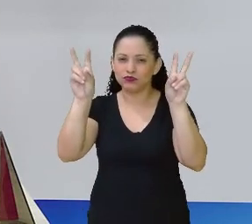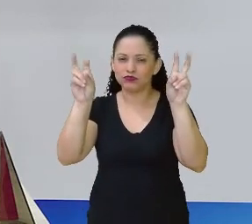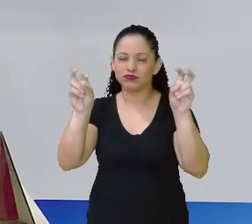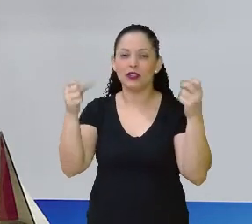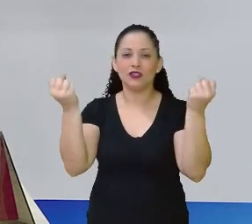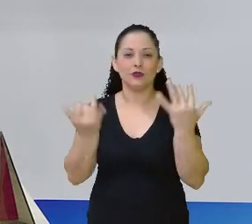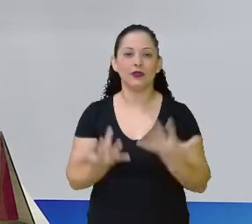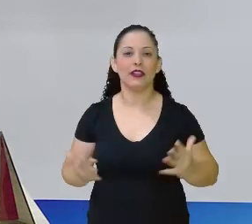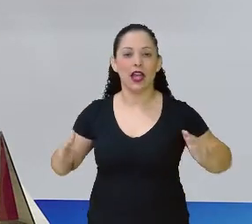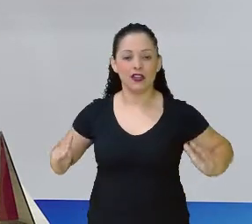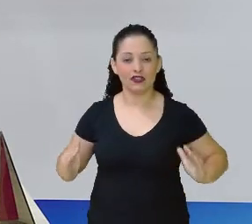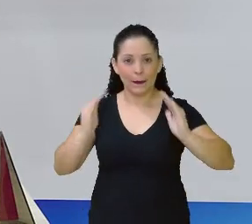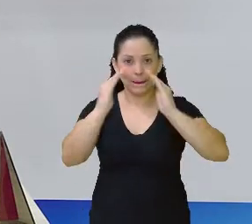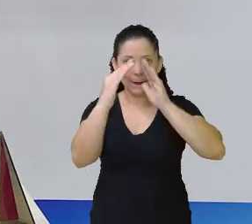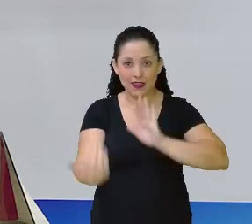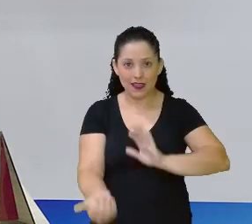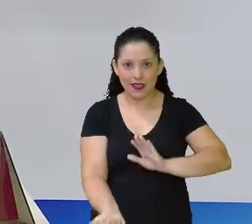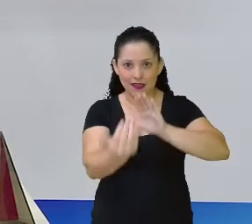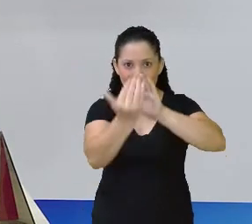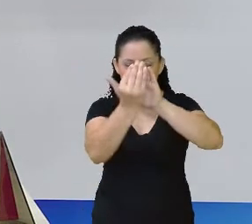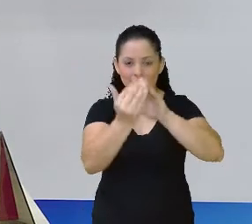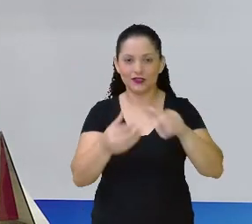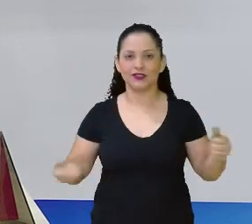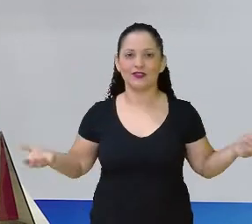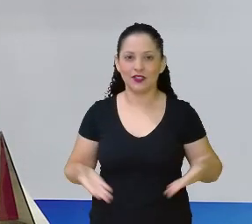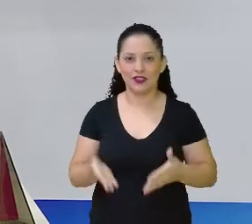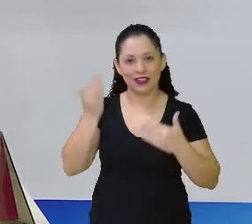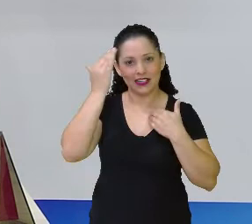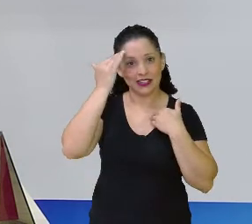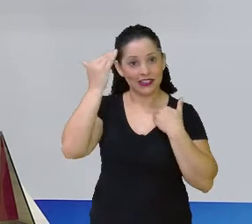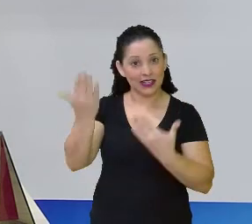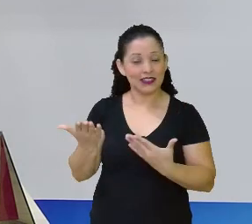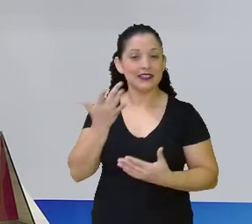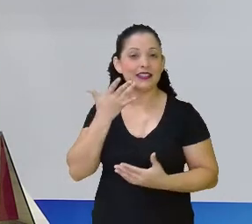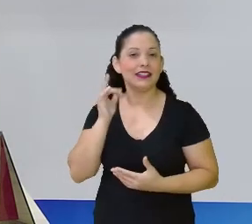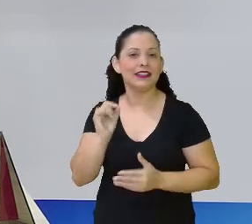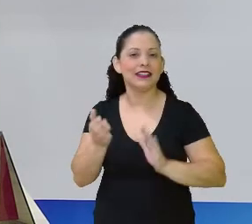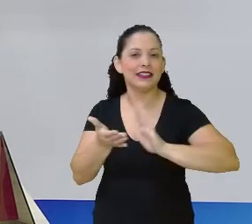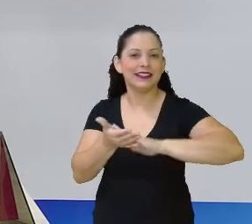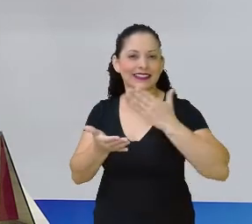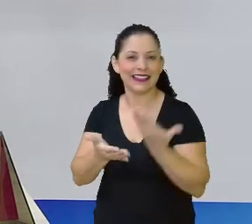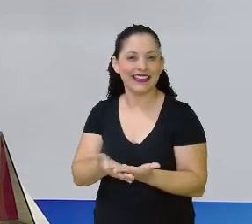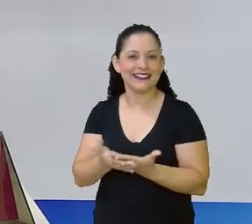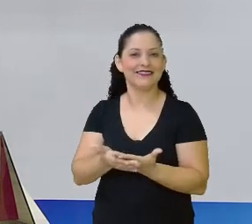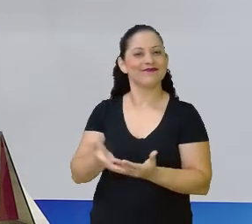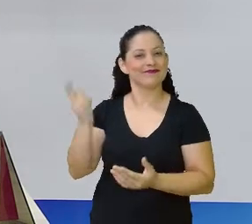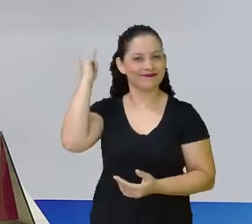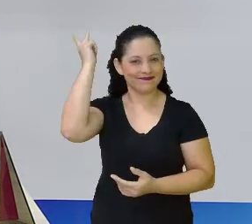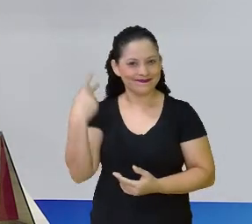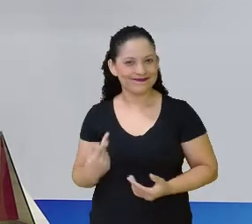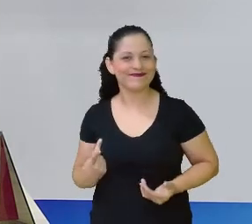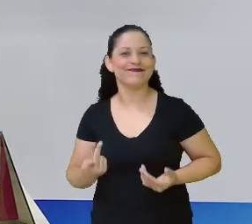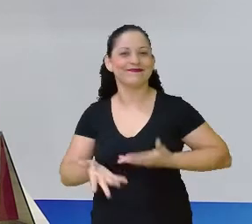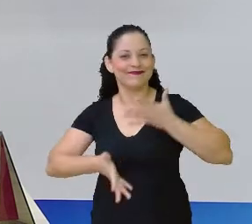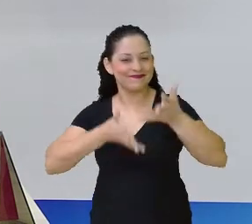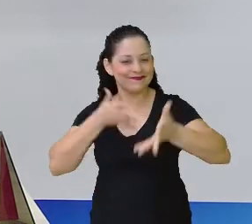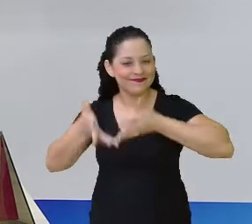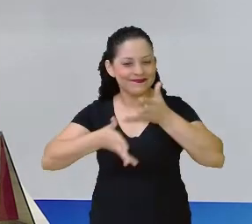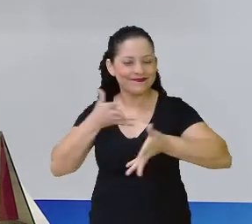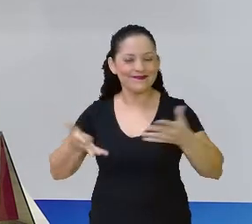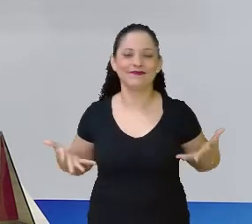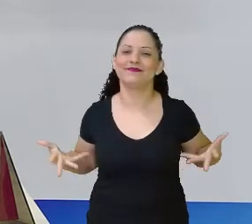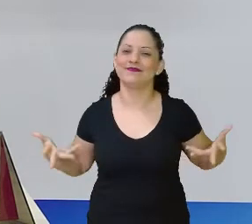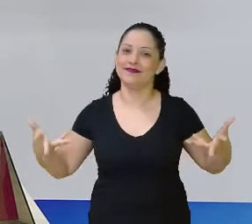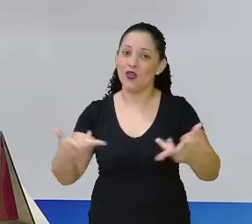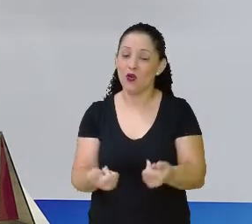as pirâmides, primeiramente eu quero agradecer a presença da intérprete maravilhosa Késia, que